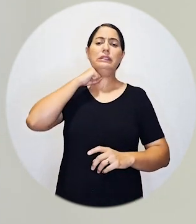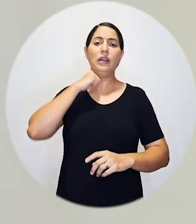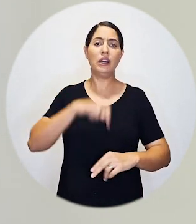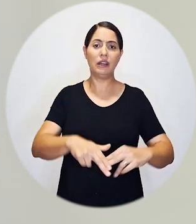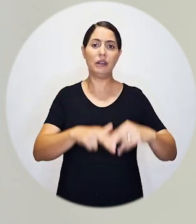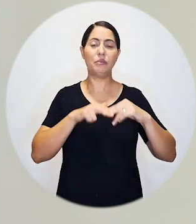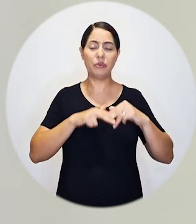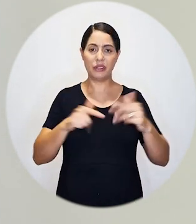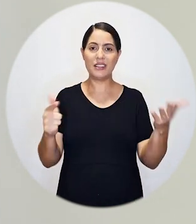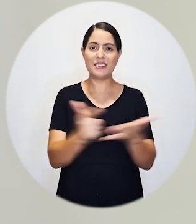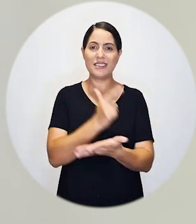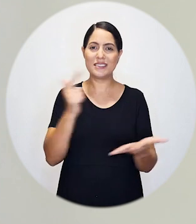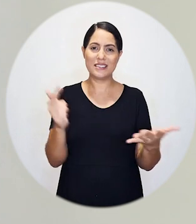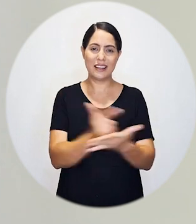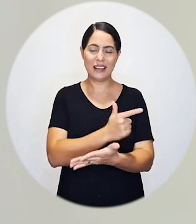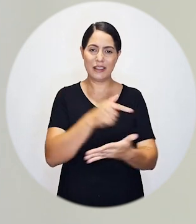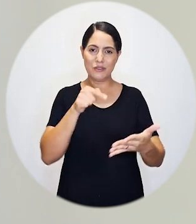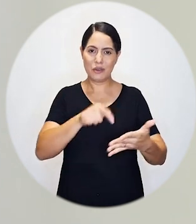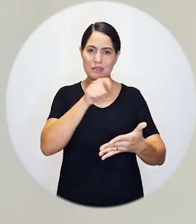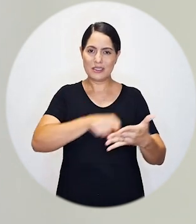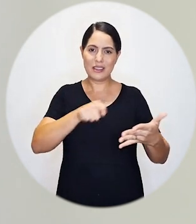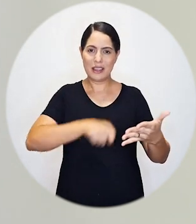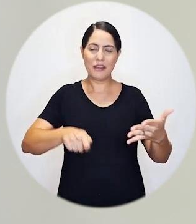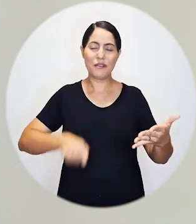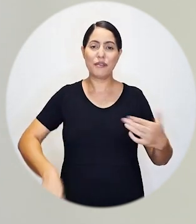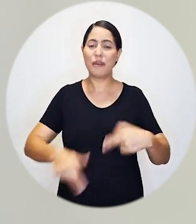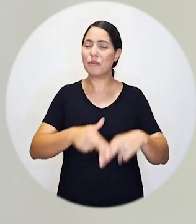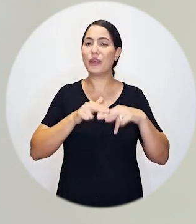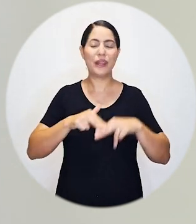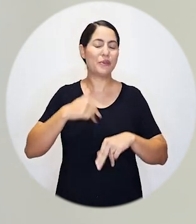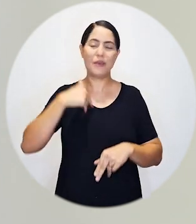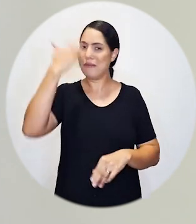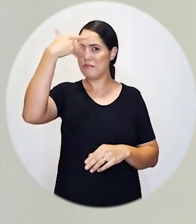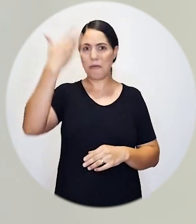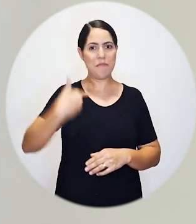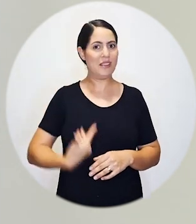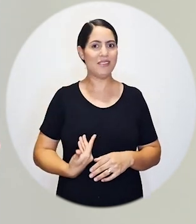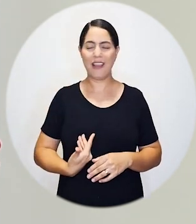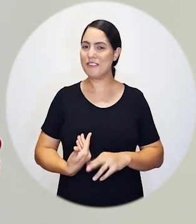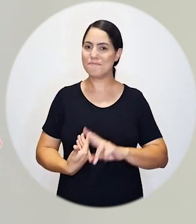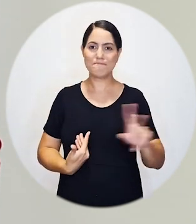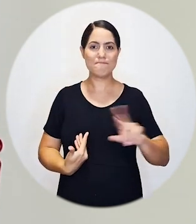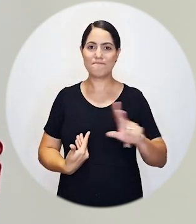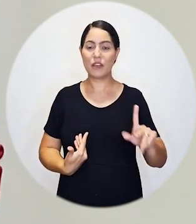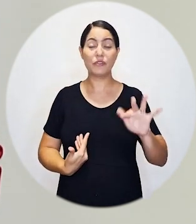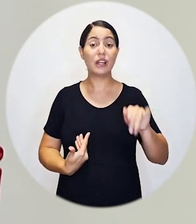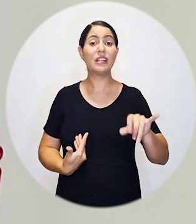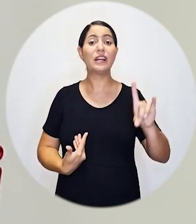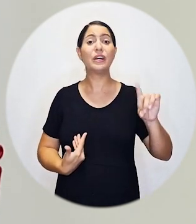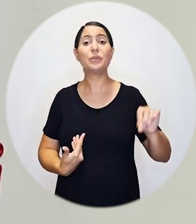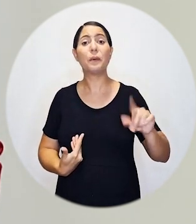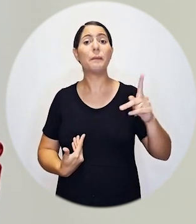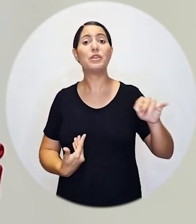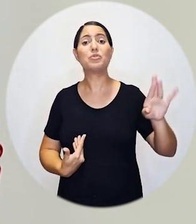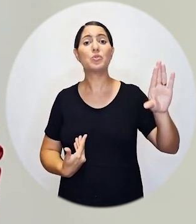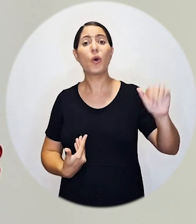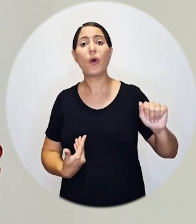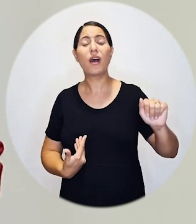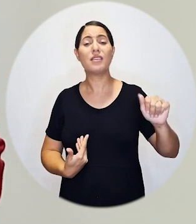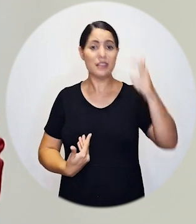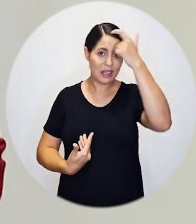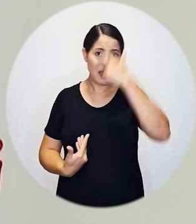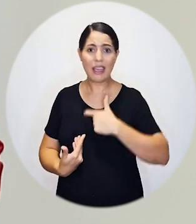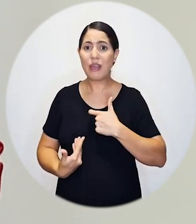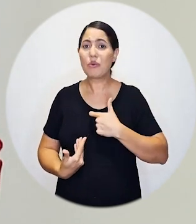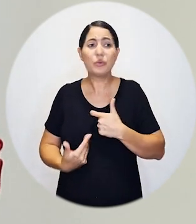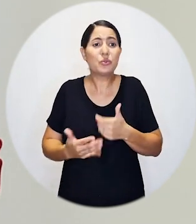Por isso, resolvi fazer essa obra. Não é uma obra em minha homenagem de forma nenhuma. Como diria Fernando Pessoa, não sou nada,